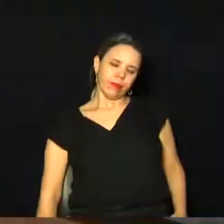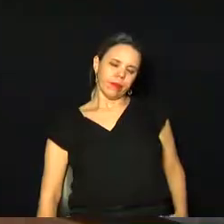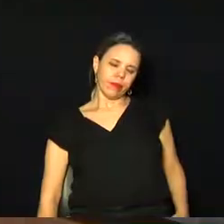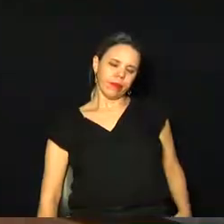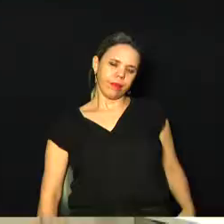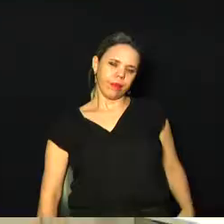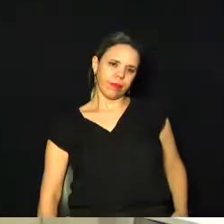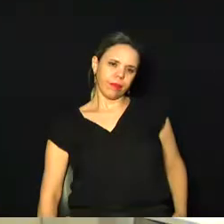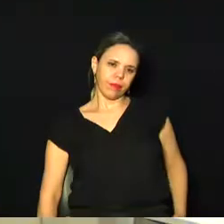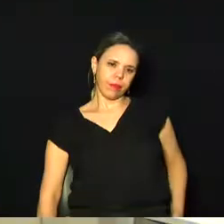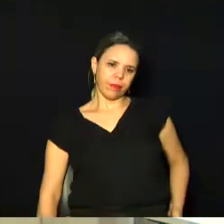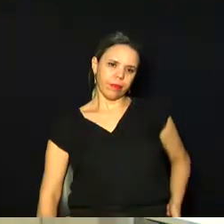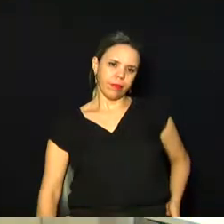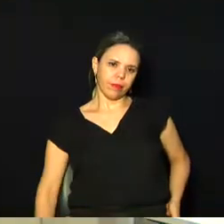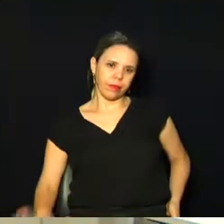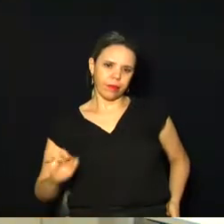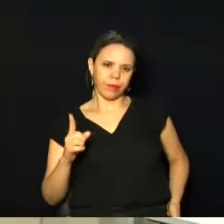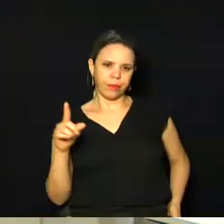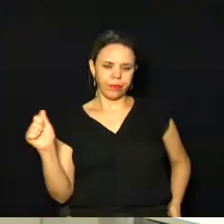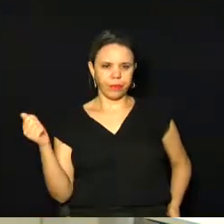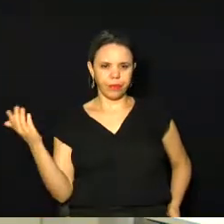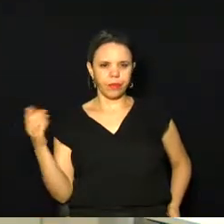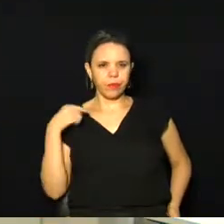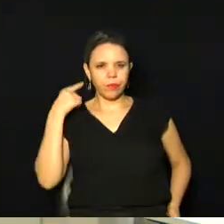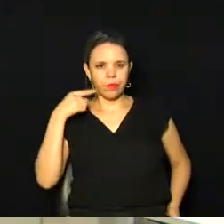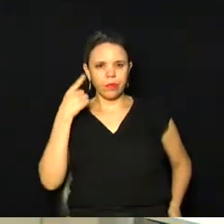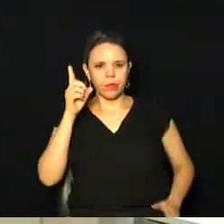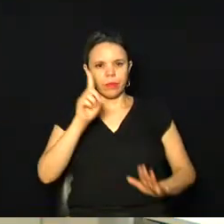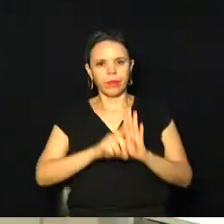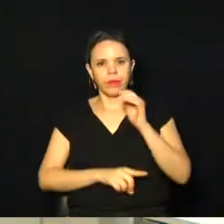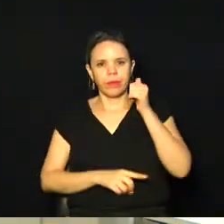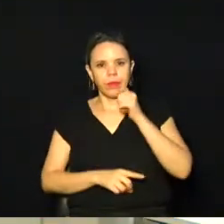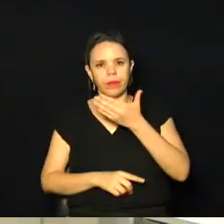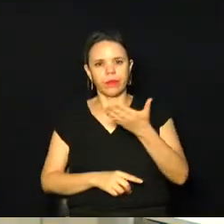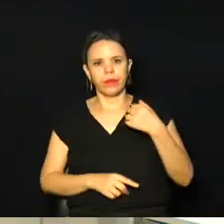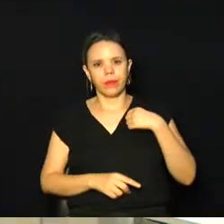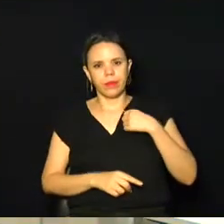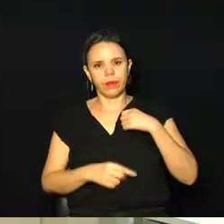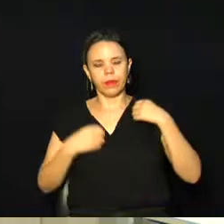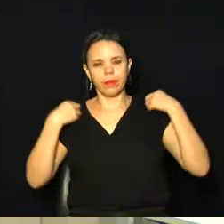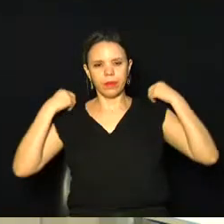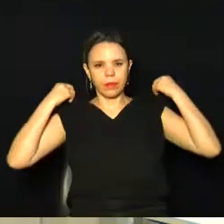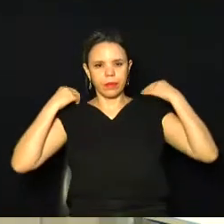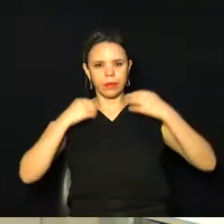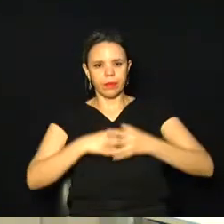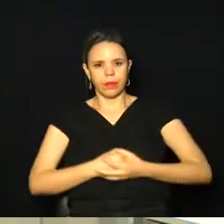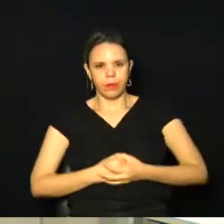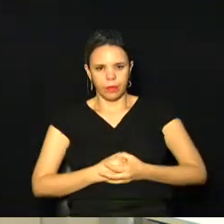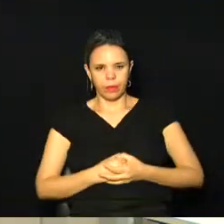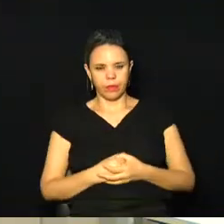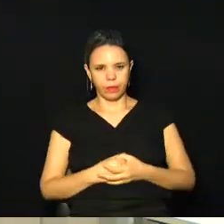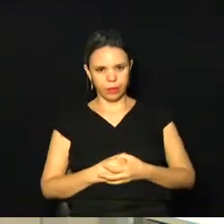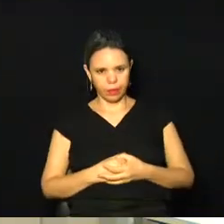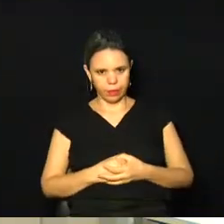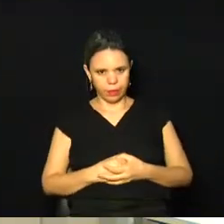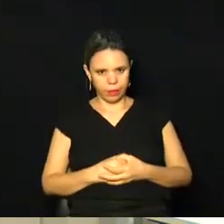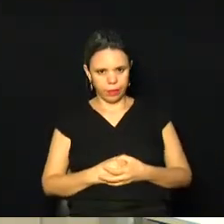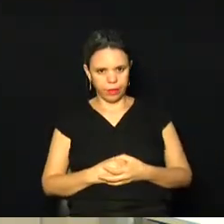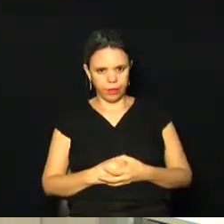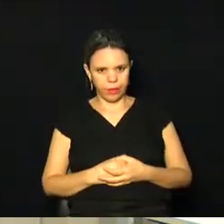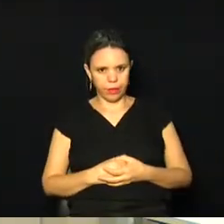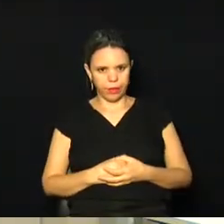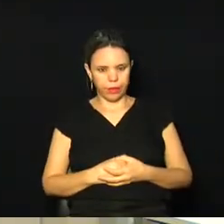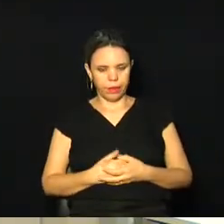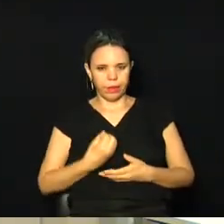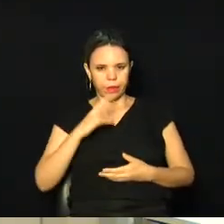Eu passo a palavra para a doutora Fernanda Nicoletti, advogada de Direito das Mulheres. Só segurar apertado, Fernanda. Que foi. Boa